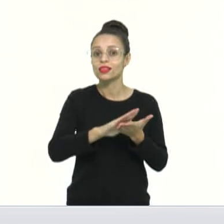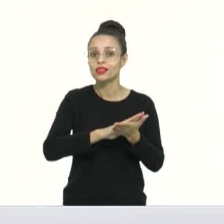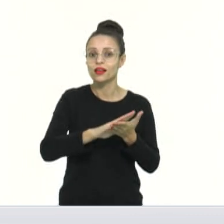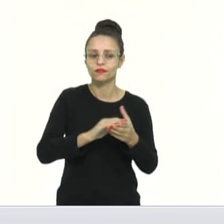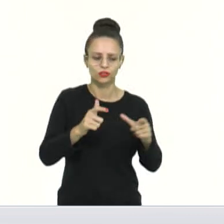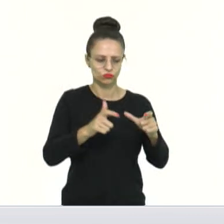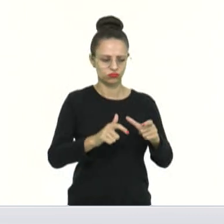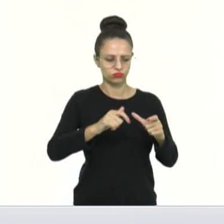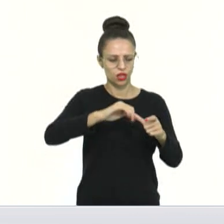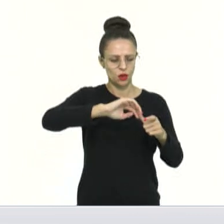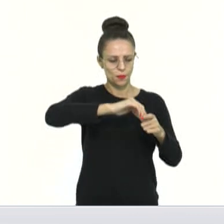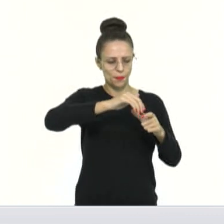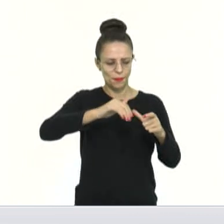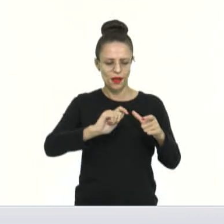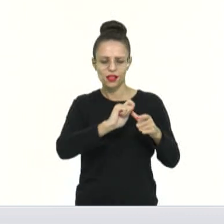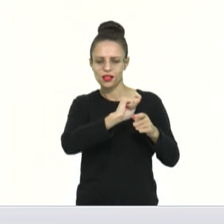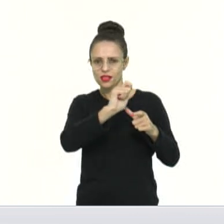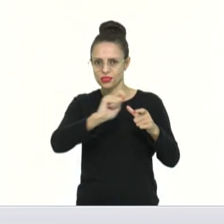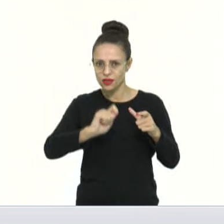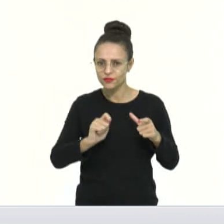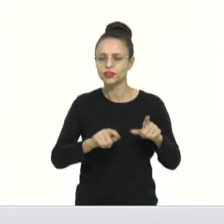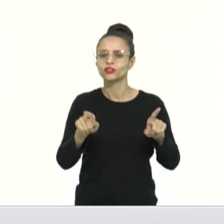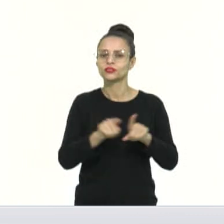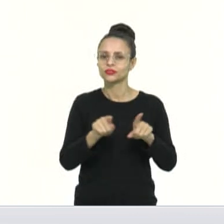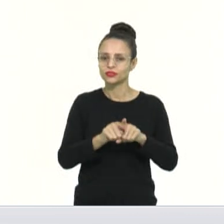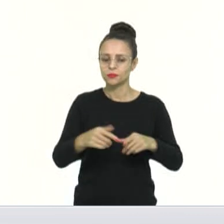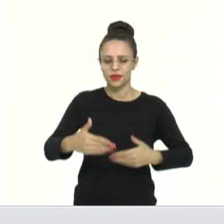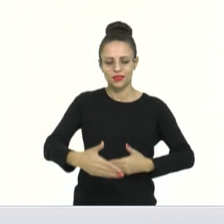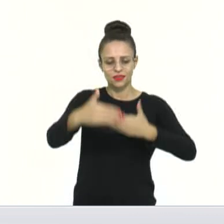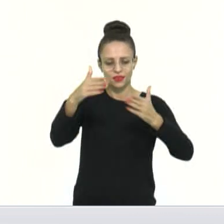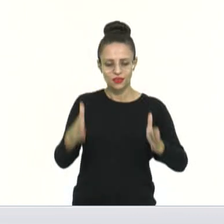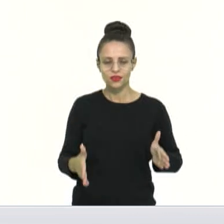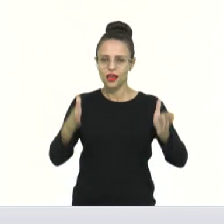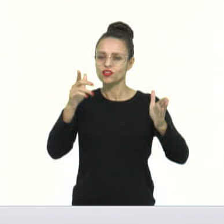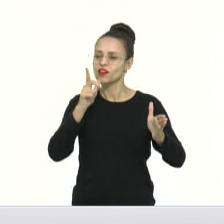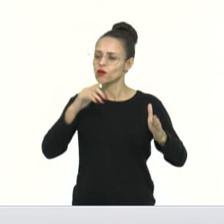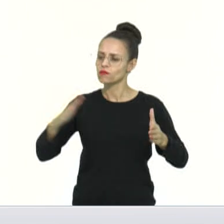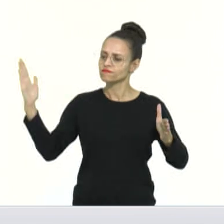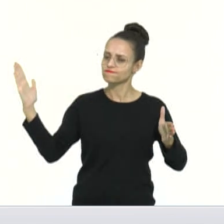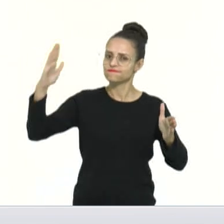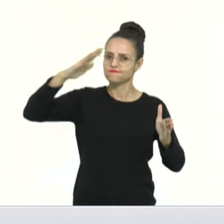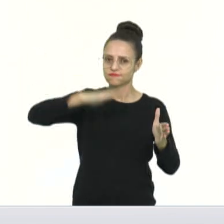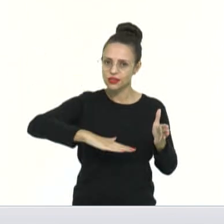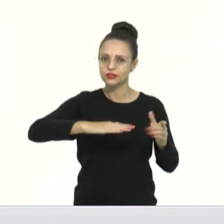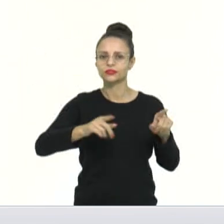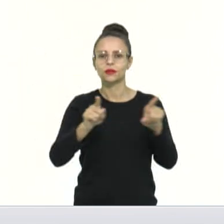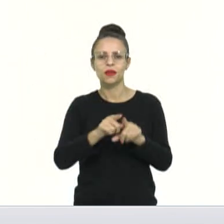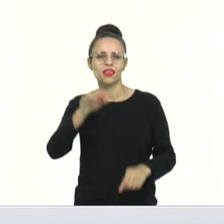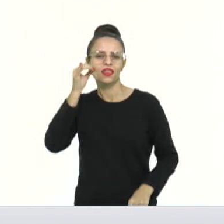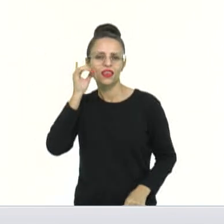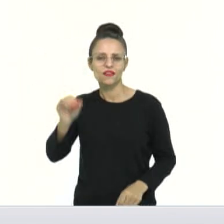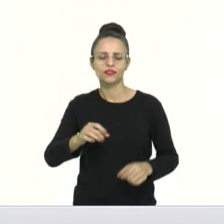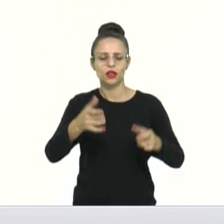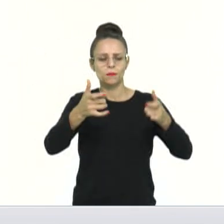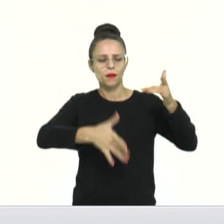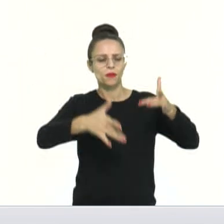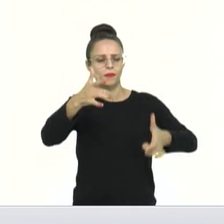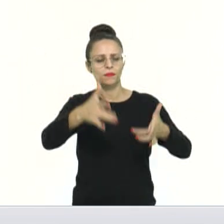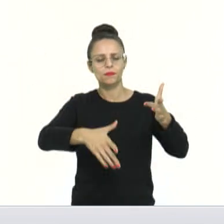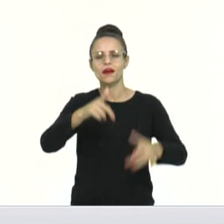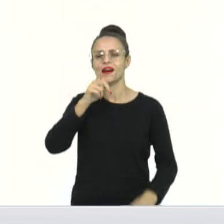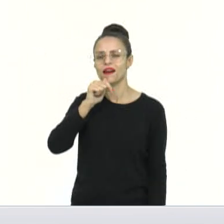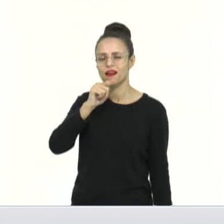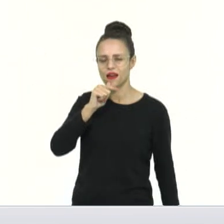de vasilhas de animais, cobrindo bem a caixa de água, não deixando expostos recipientes que